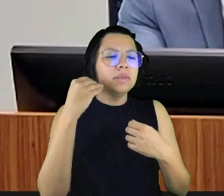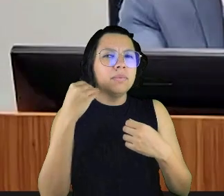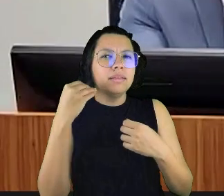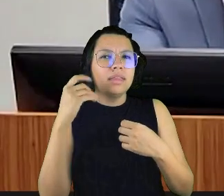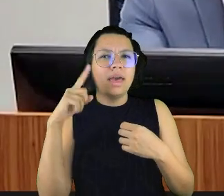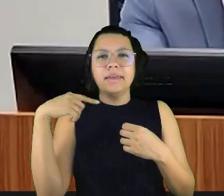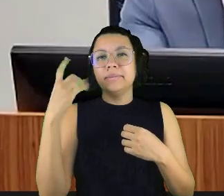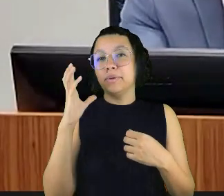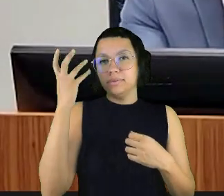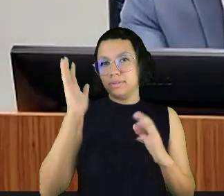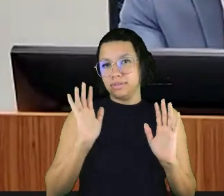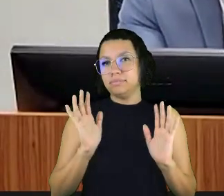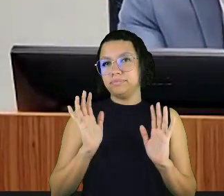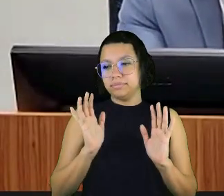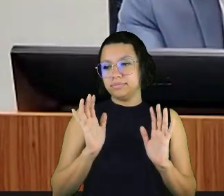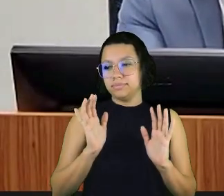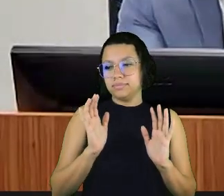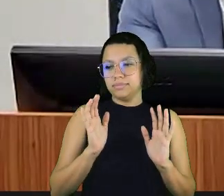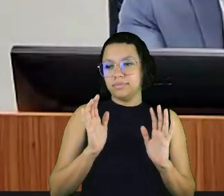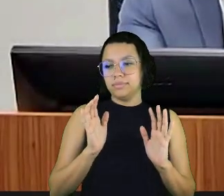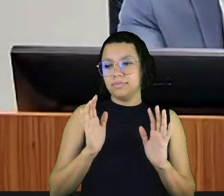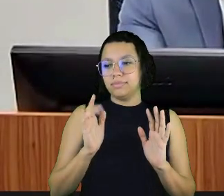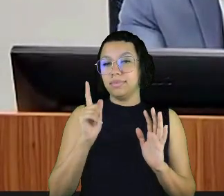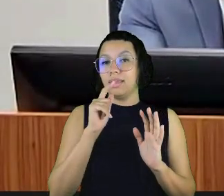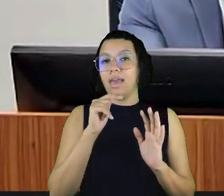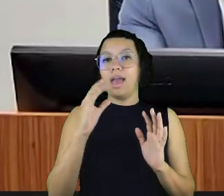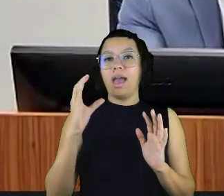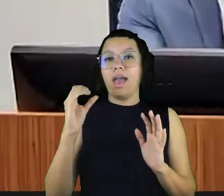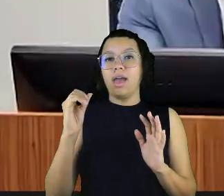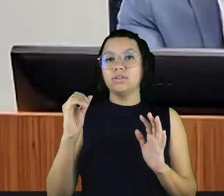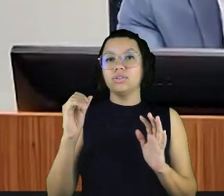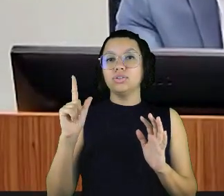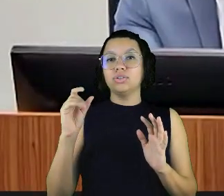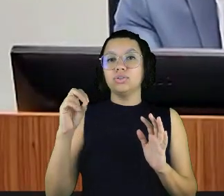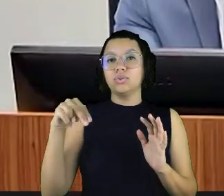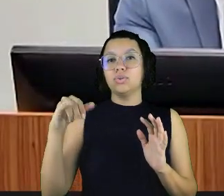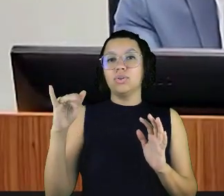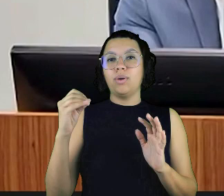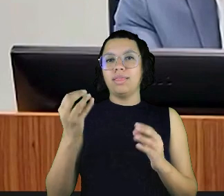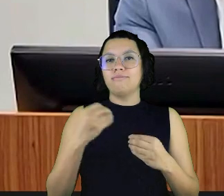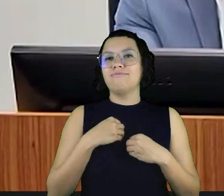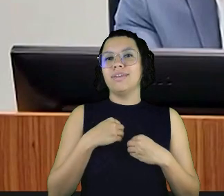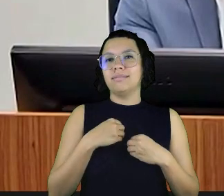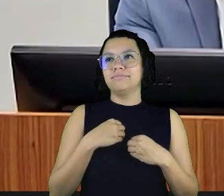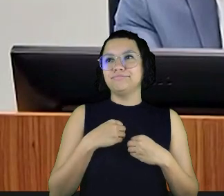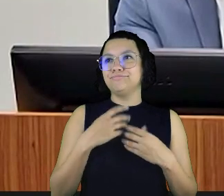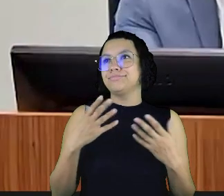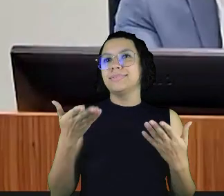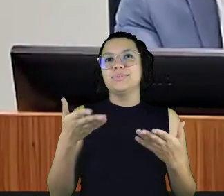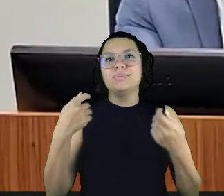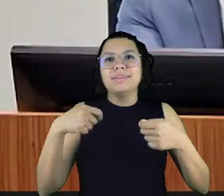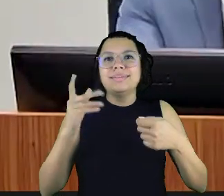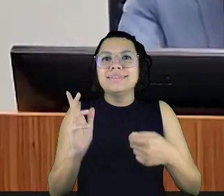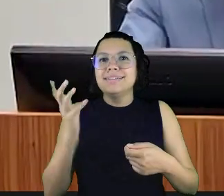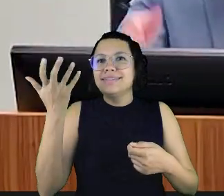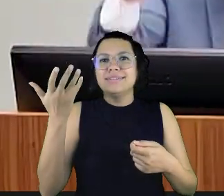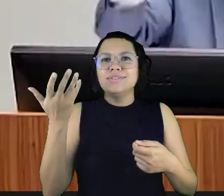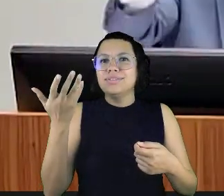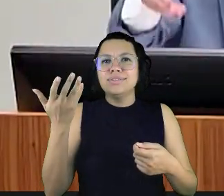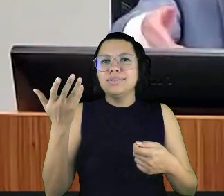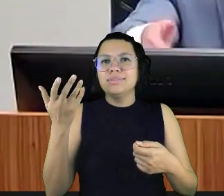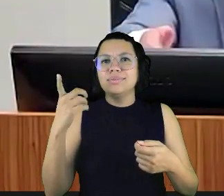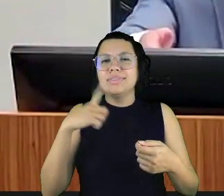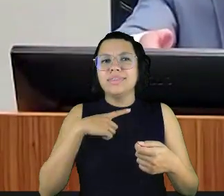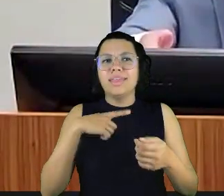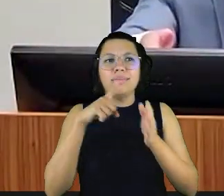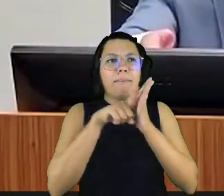fixa. cara, isso é o É, tipo de absurdo. coisa que tem que ser decidido mediante intervenção pericial. Claro. E